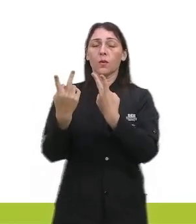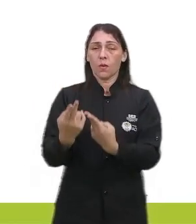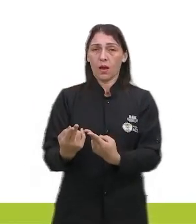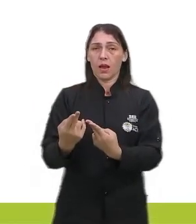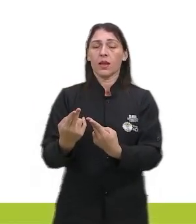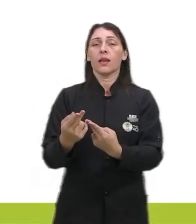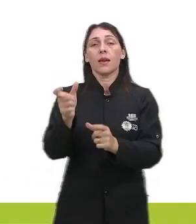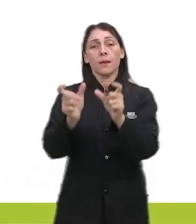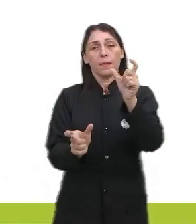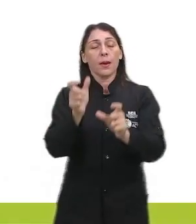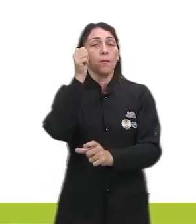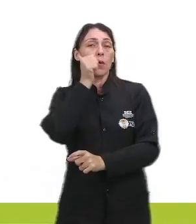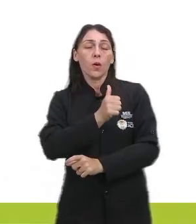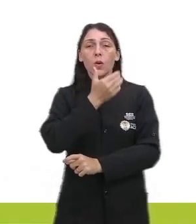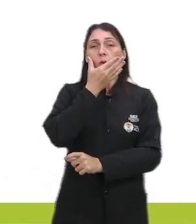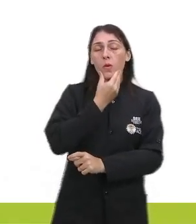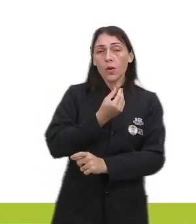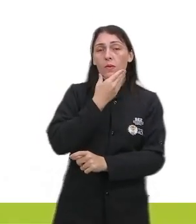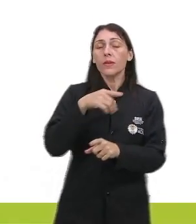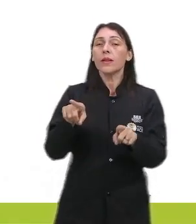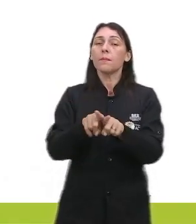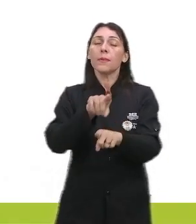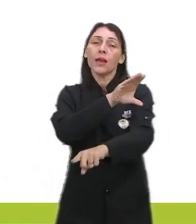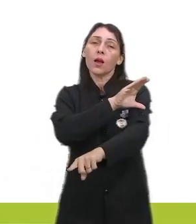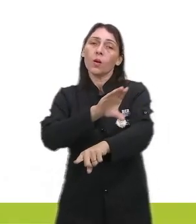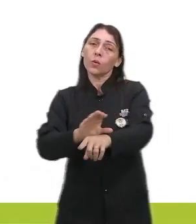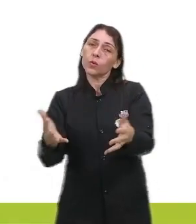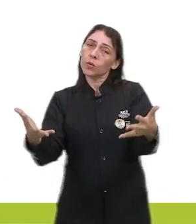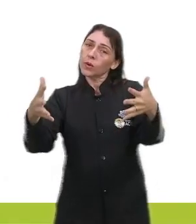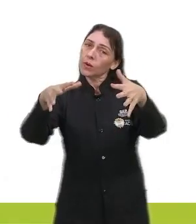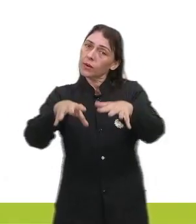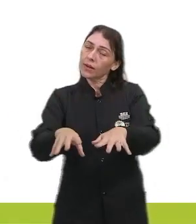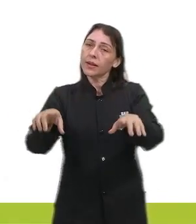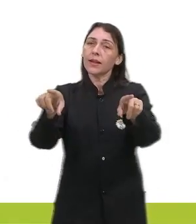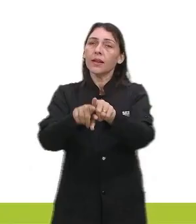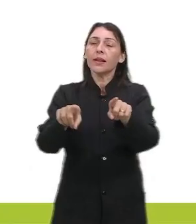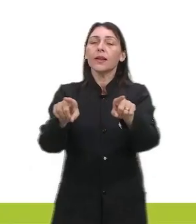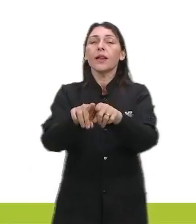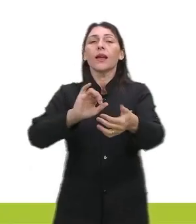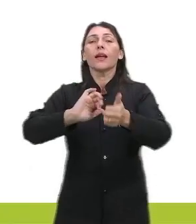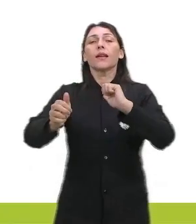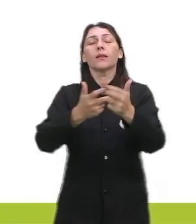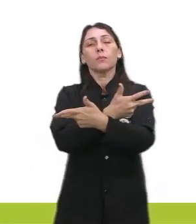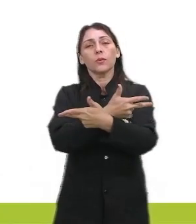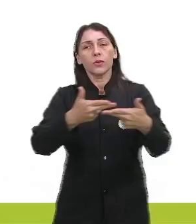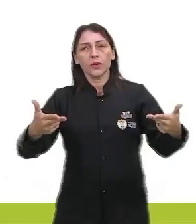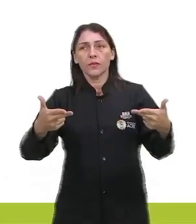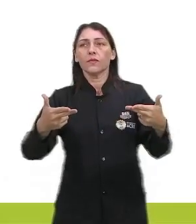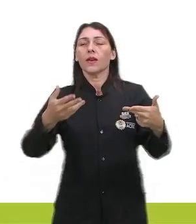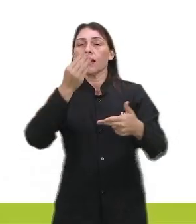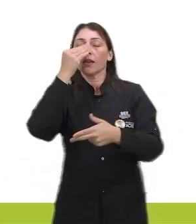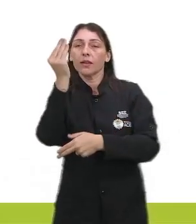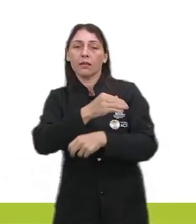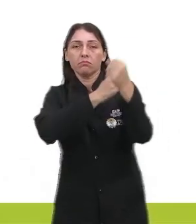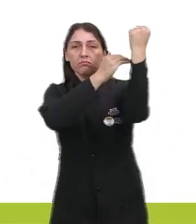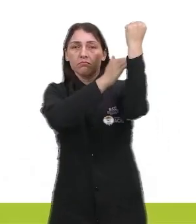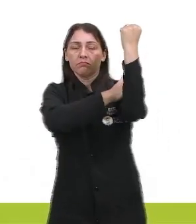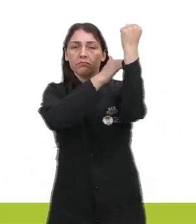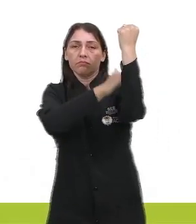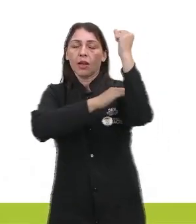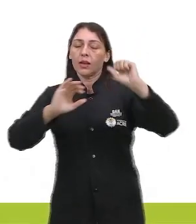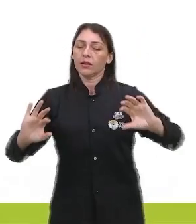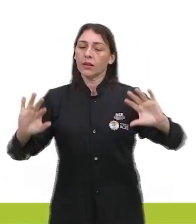para atletas de todos os gêneros. A cultura inclusiva, que é promover uma cultura esportiva que rejeita o machismo e